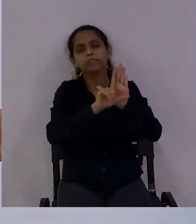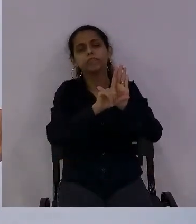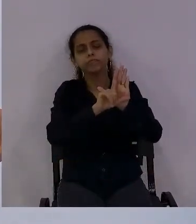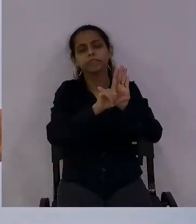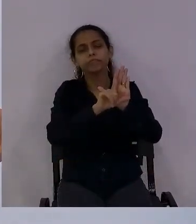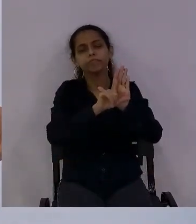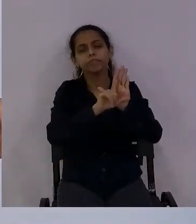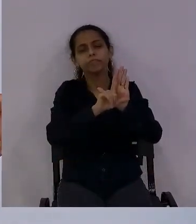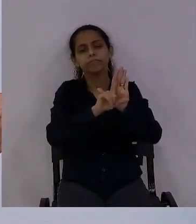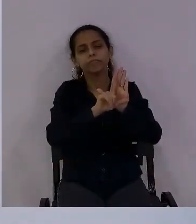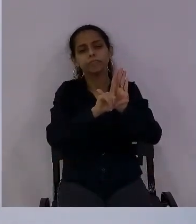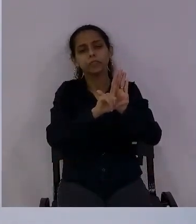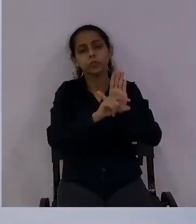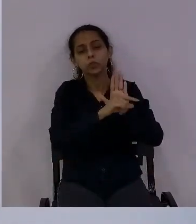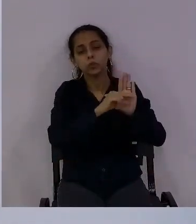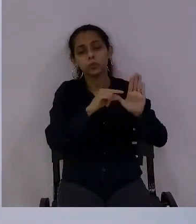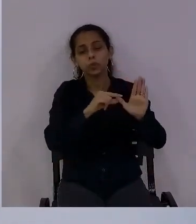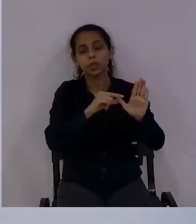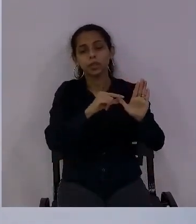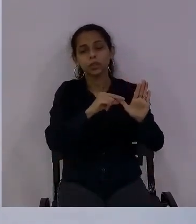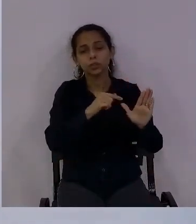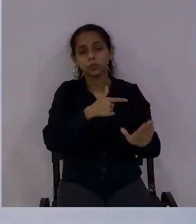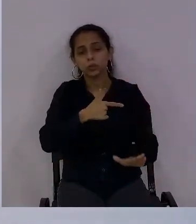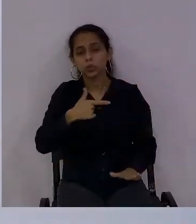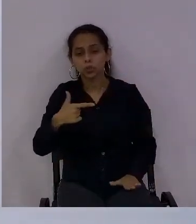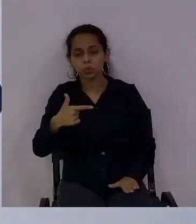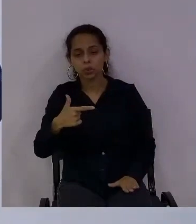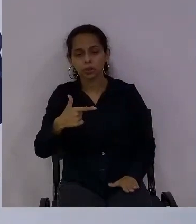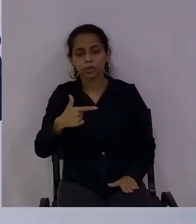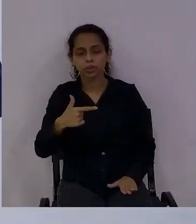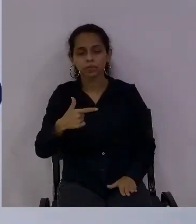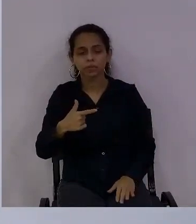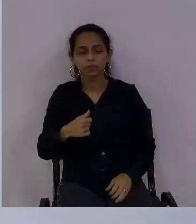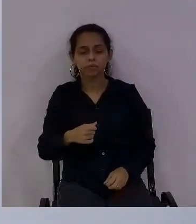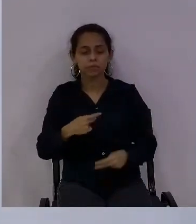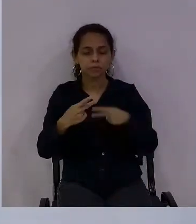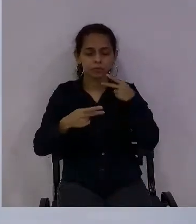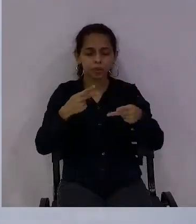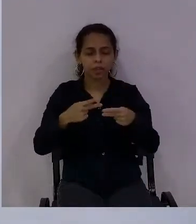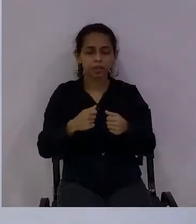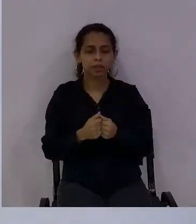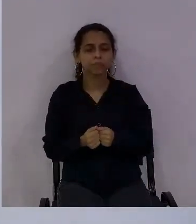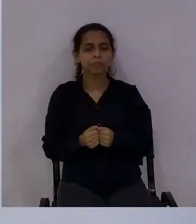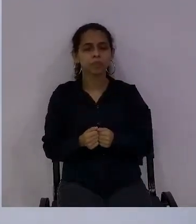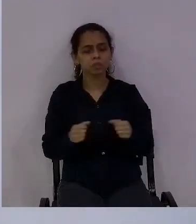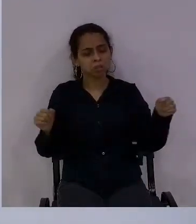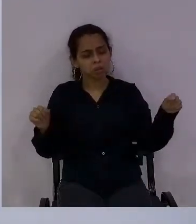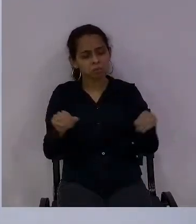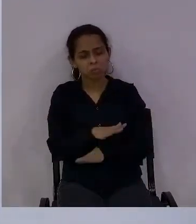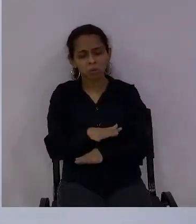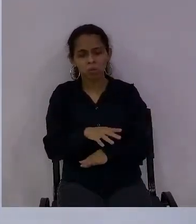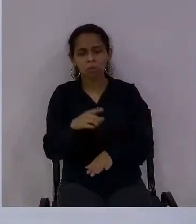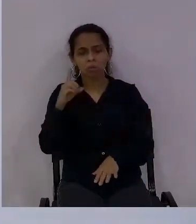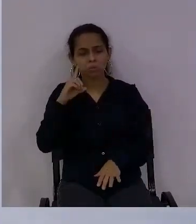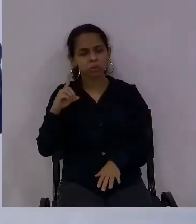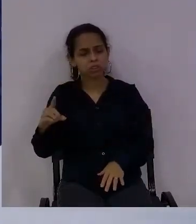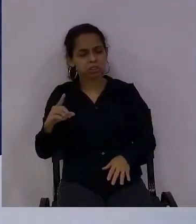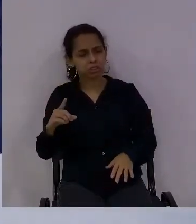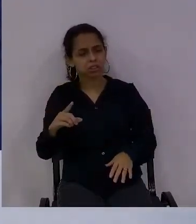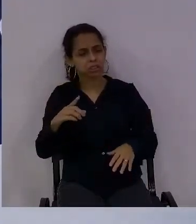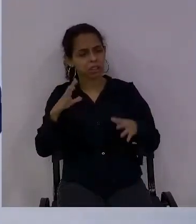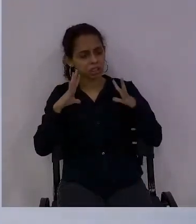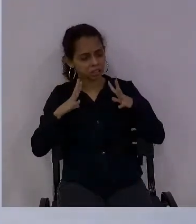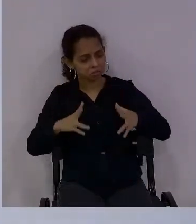Senhor. Verso 22 em diante nos diz: passados os dias da purificação deles, segundo a lei de Moisés, levaram-no